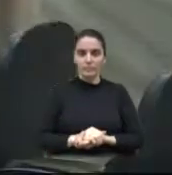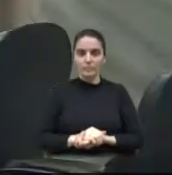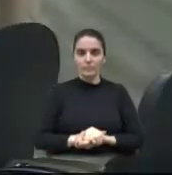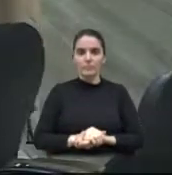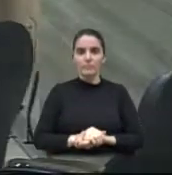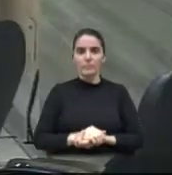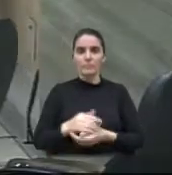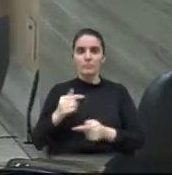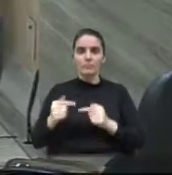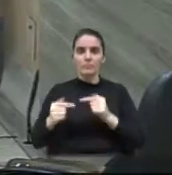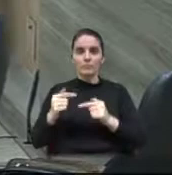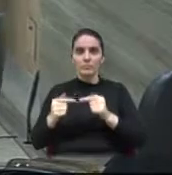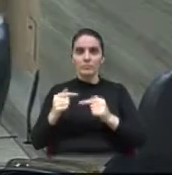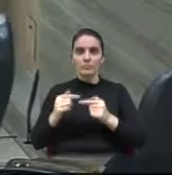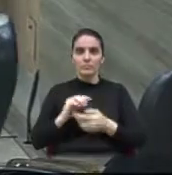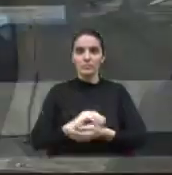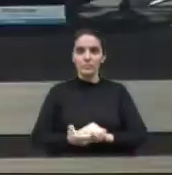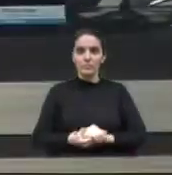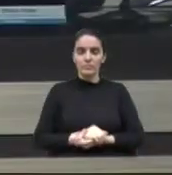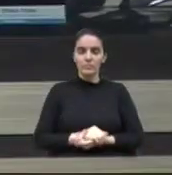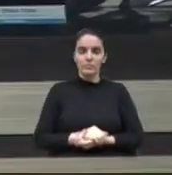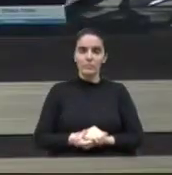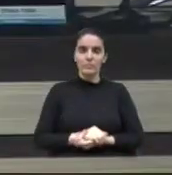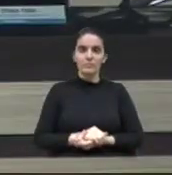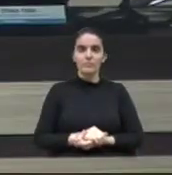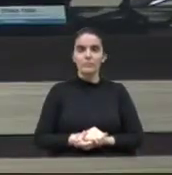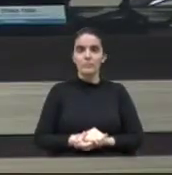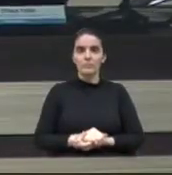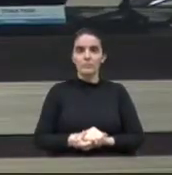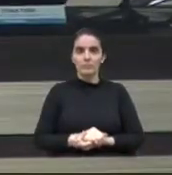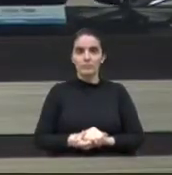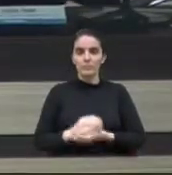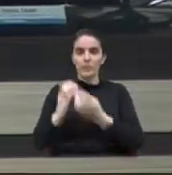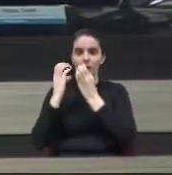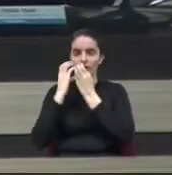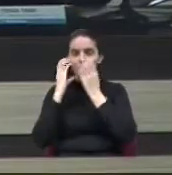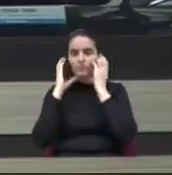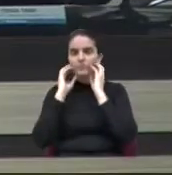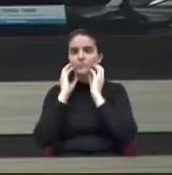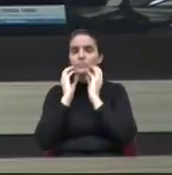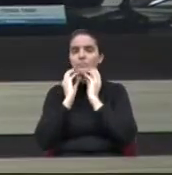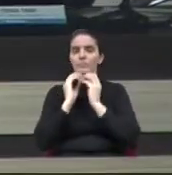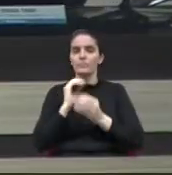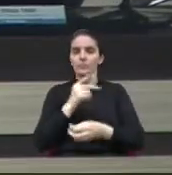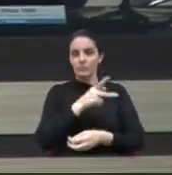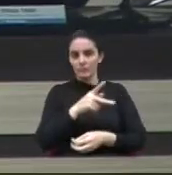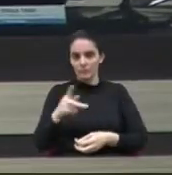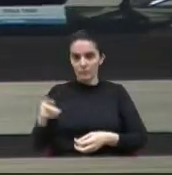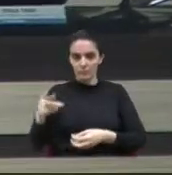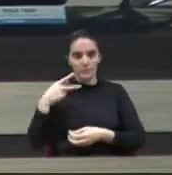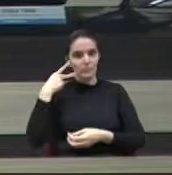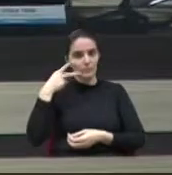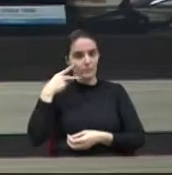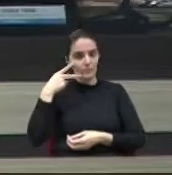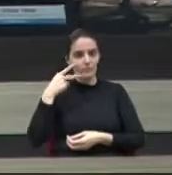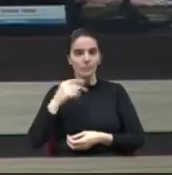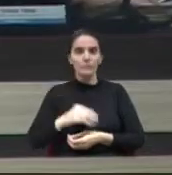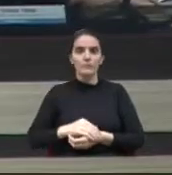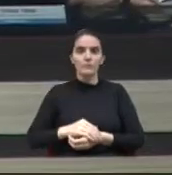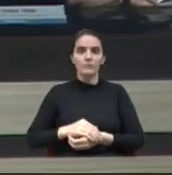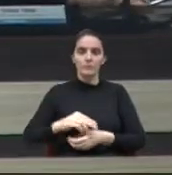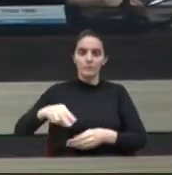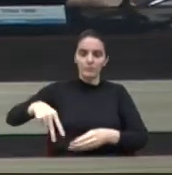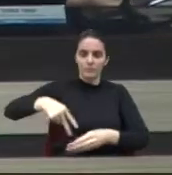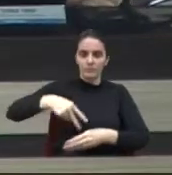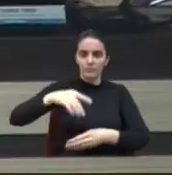Continua a discussão. Gostaria, presidente. A palavra, vereador Mildo Lanche. Nobre presidente, nobres pares, me levanto